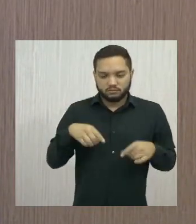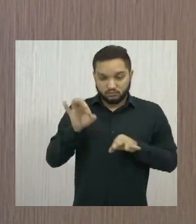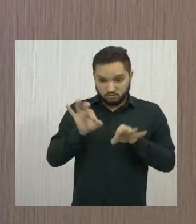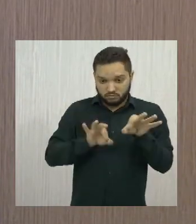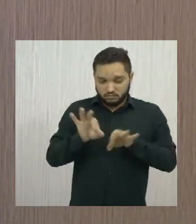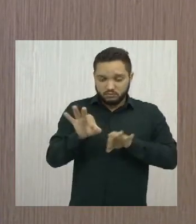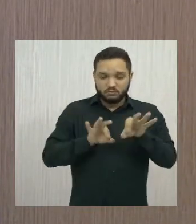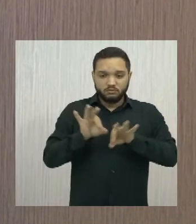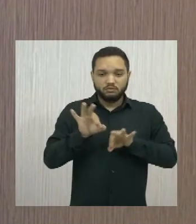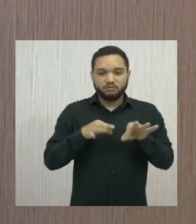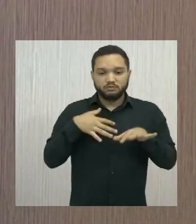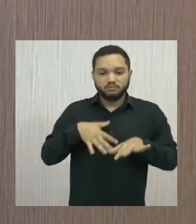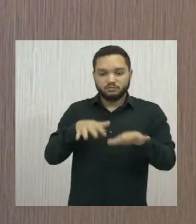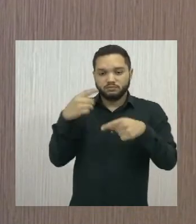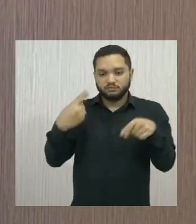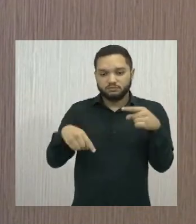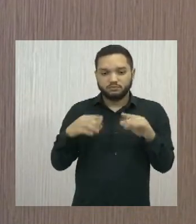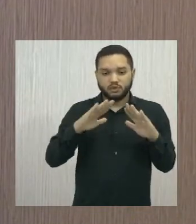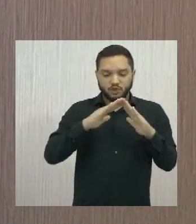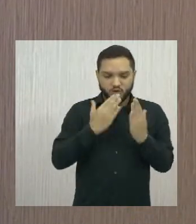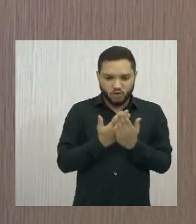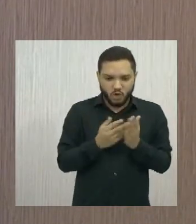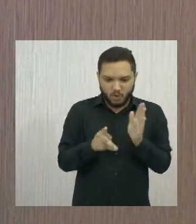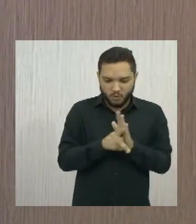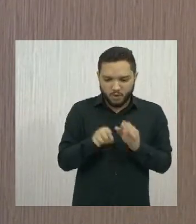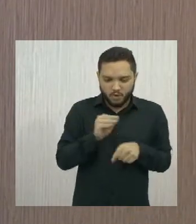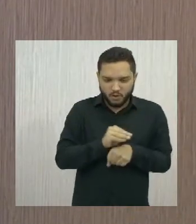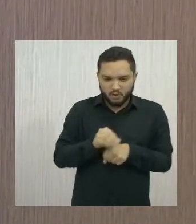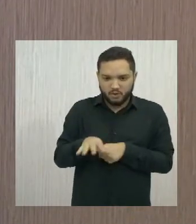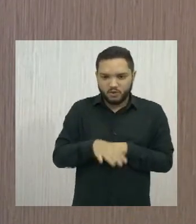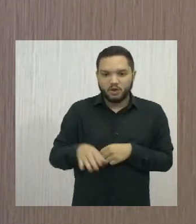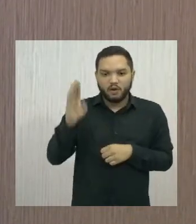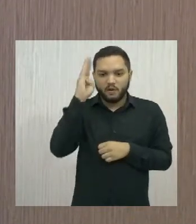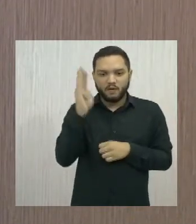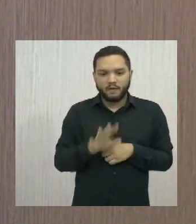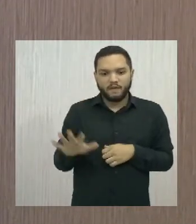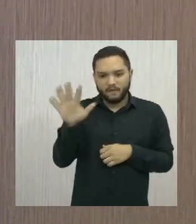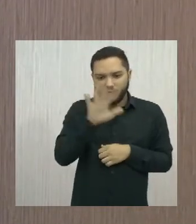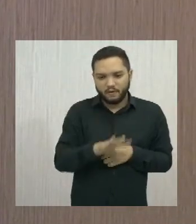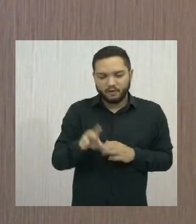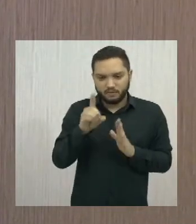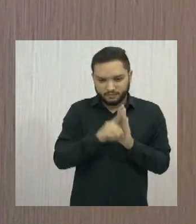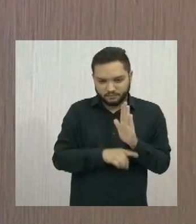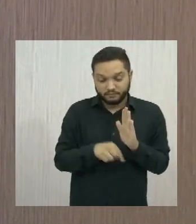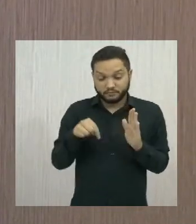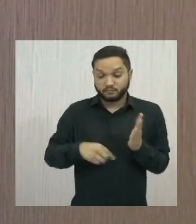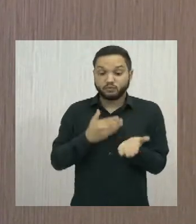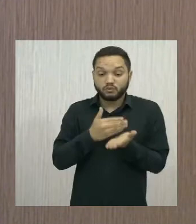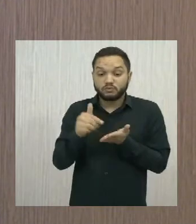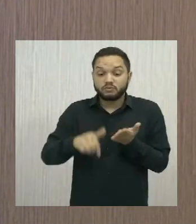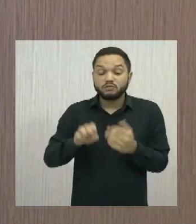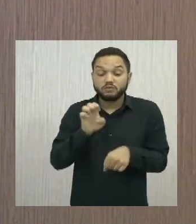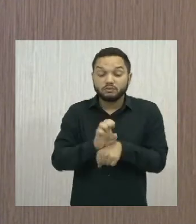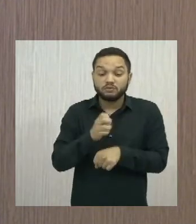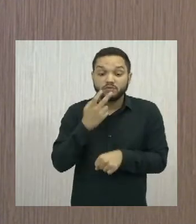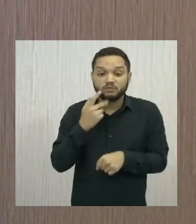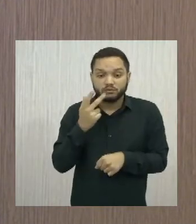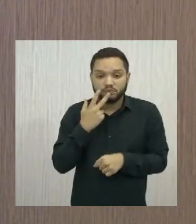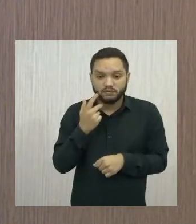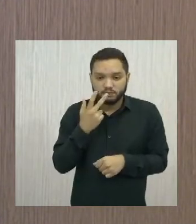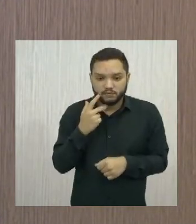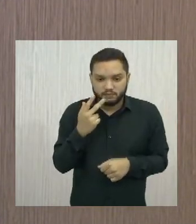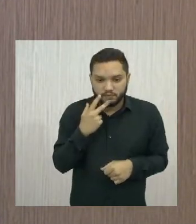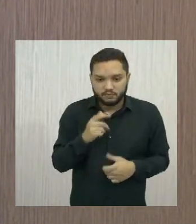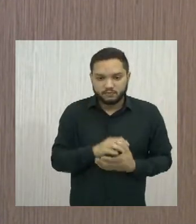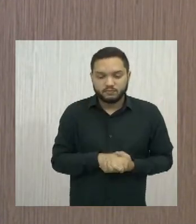política das creches no país todo, para que elas tivessem direito ao Simples. Começou aqui no Ceará, e eu digo isso para animar a turma do Bom